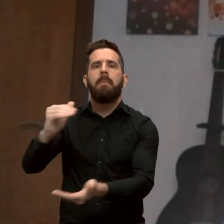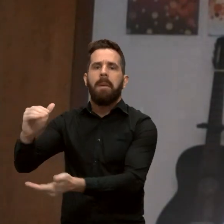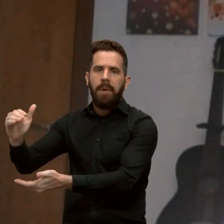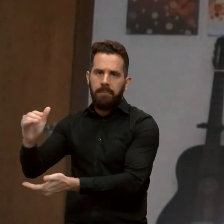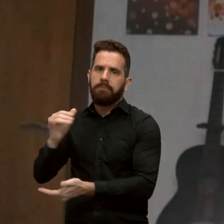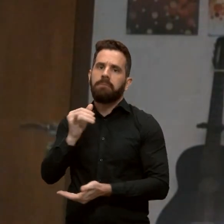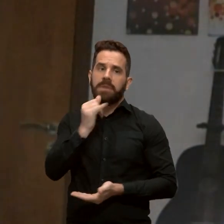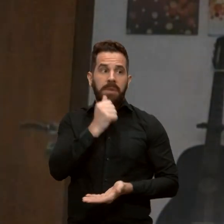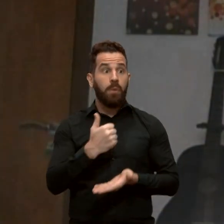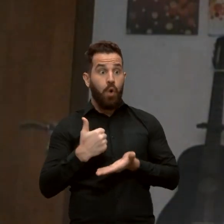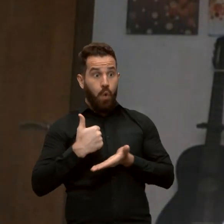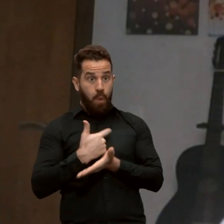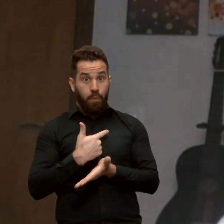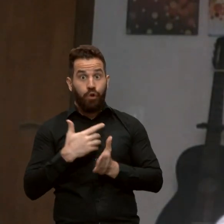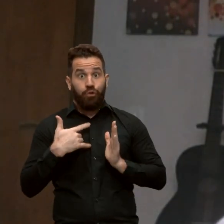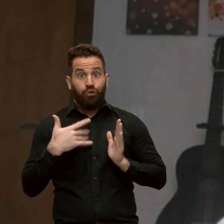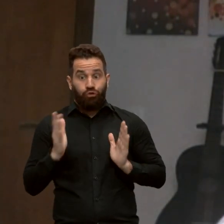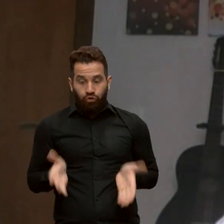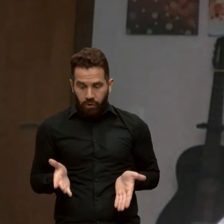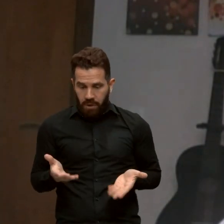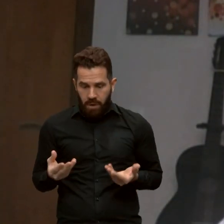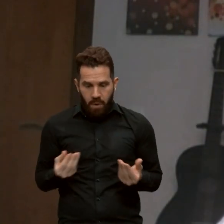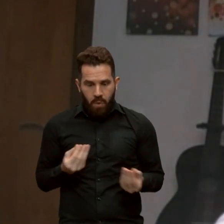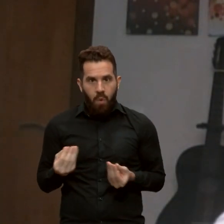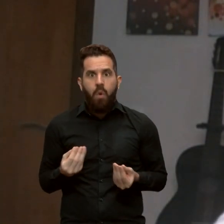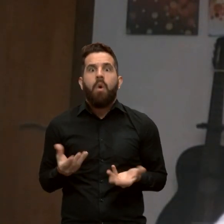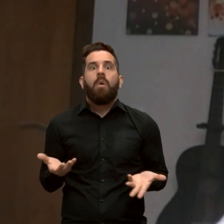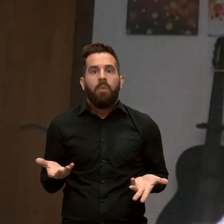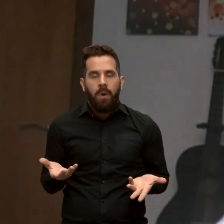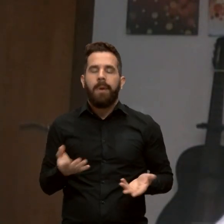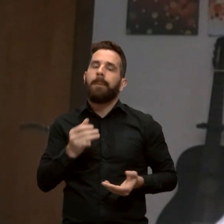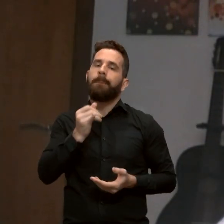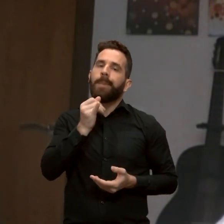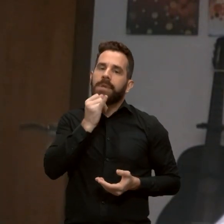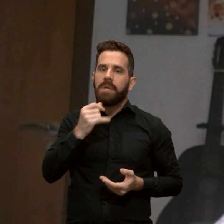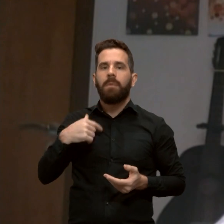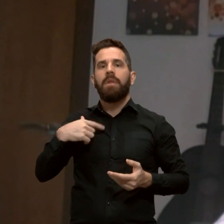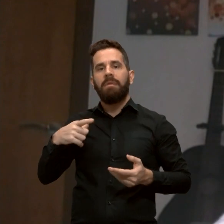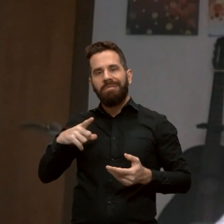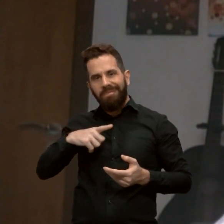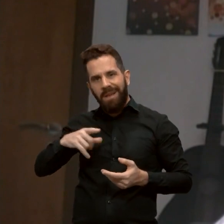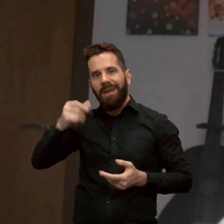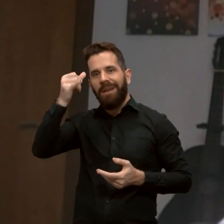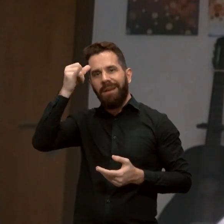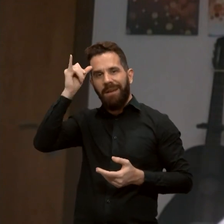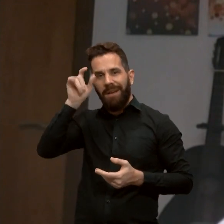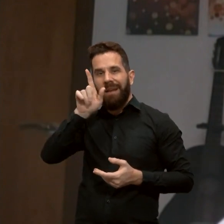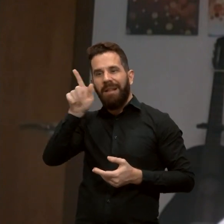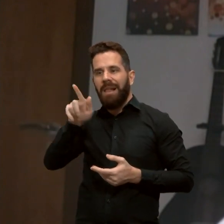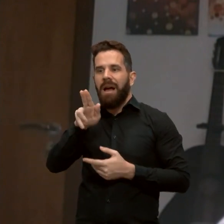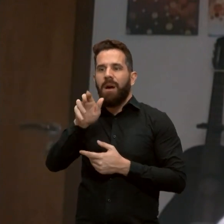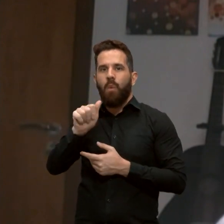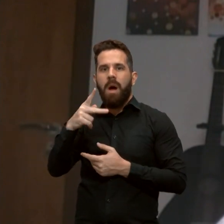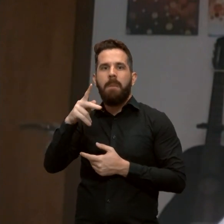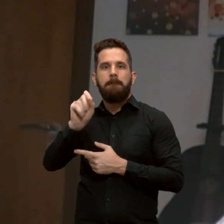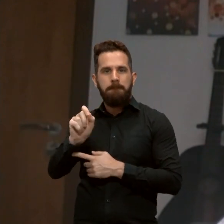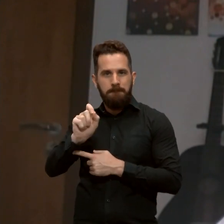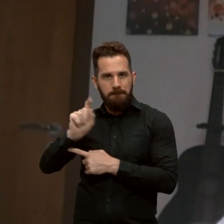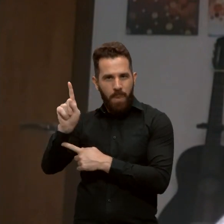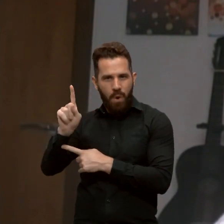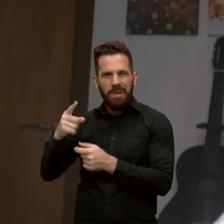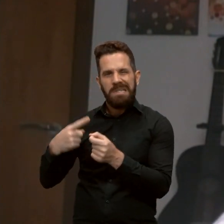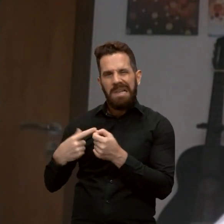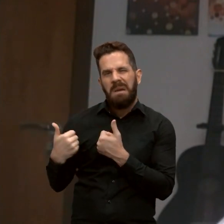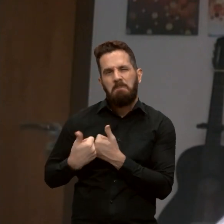exemplo, uma propriedade que está lá em Guapó e tem um edital aqui em Goiânia, será que é viável economicamente, né?